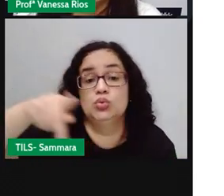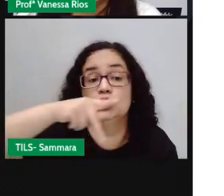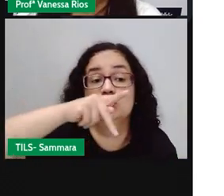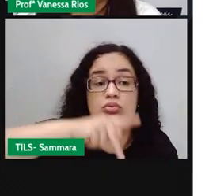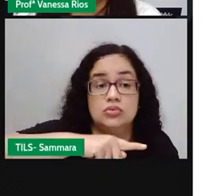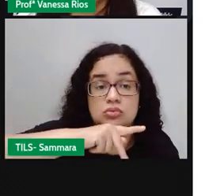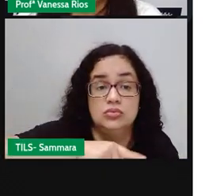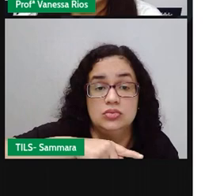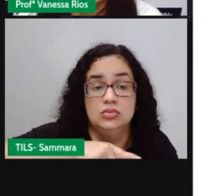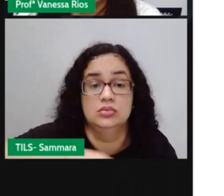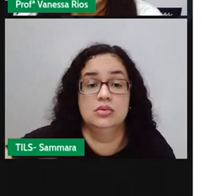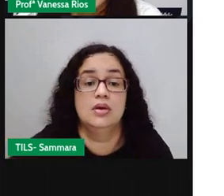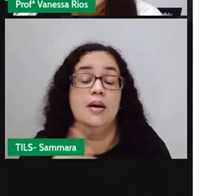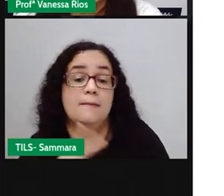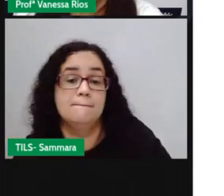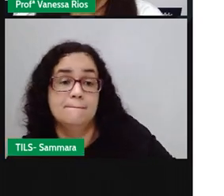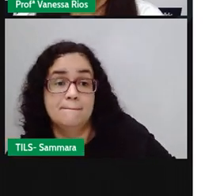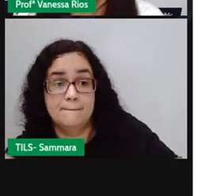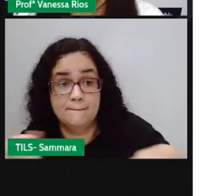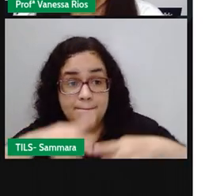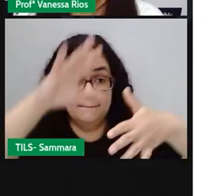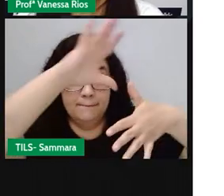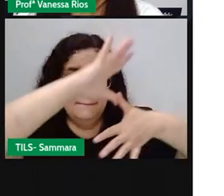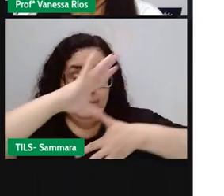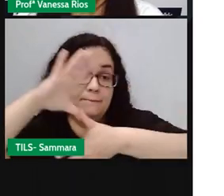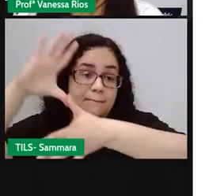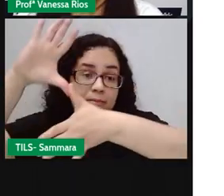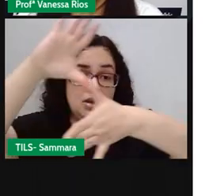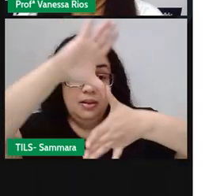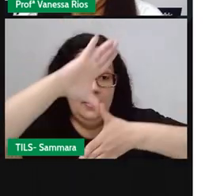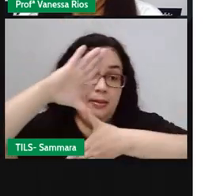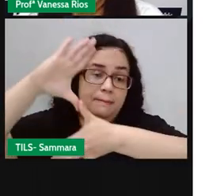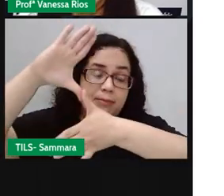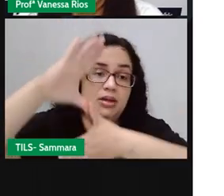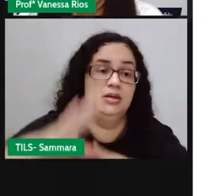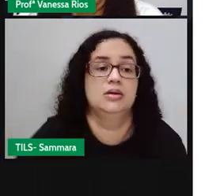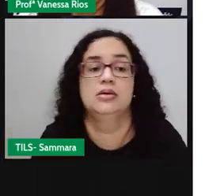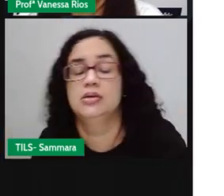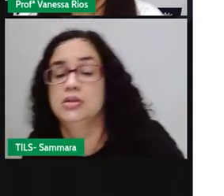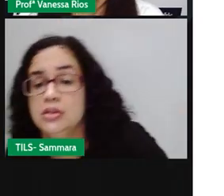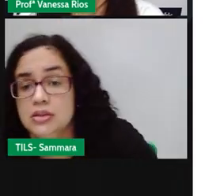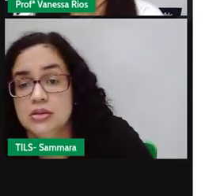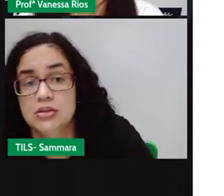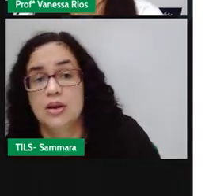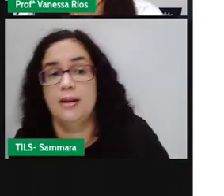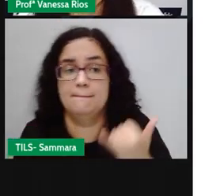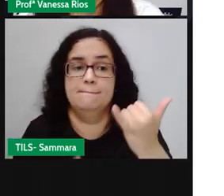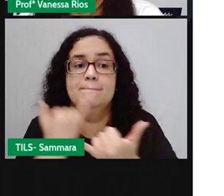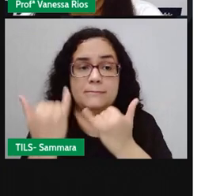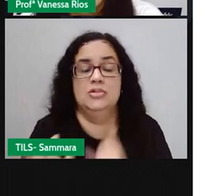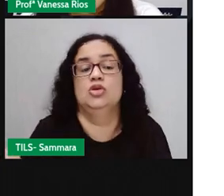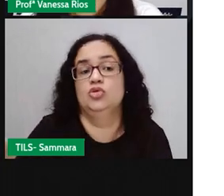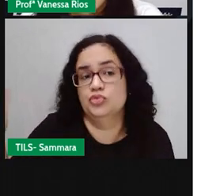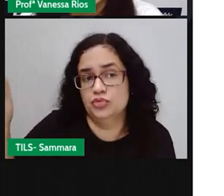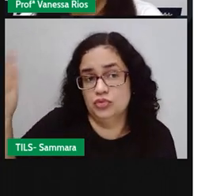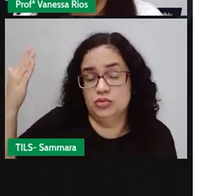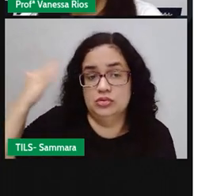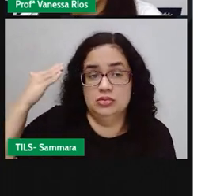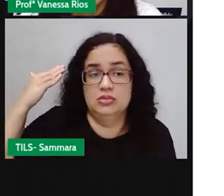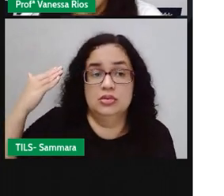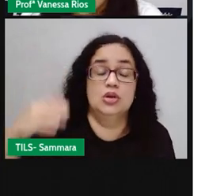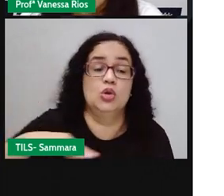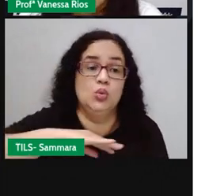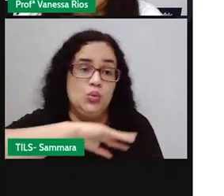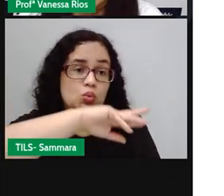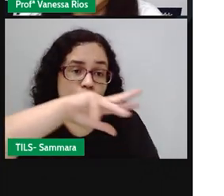mundo, mas ele é mais popular na América Latina. Então, esse é um jogo que surgiu há muitos anos atrás e que o